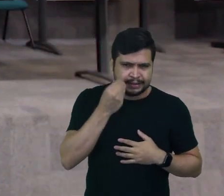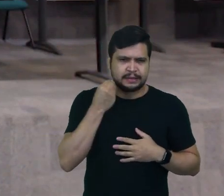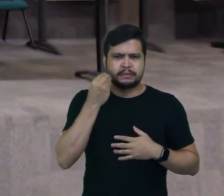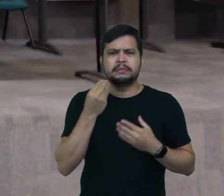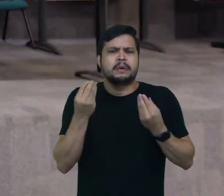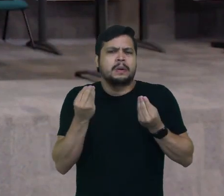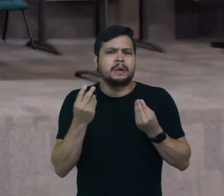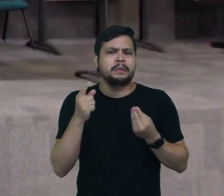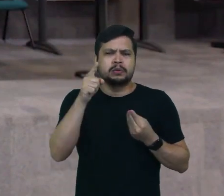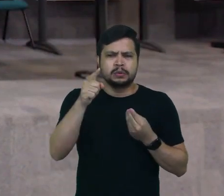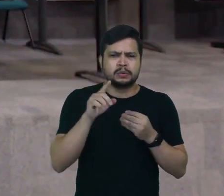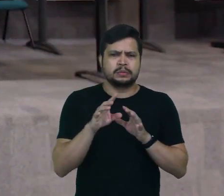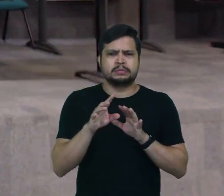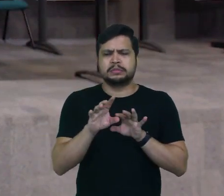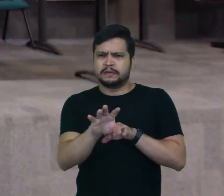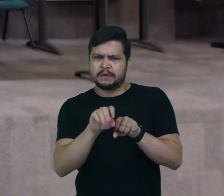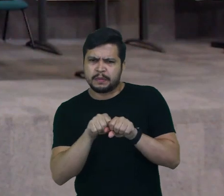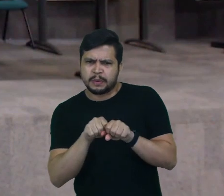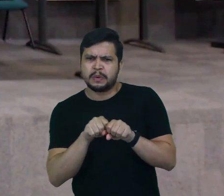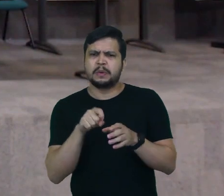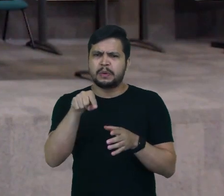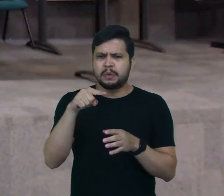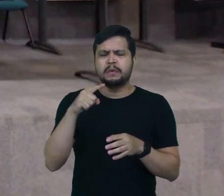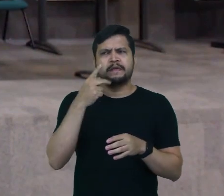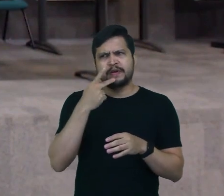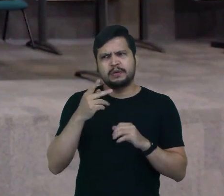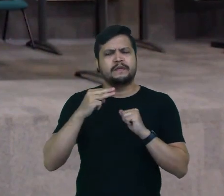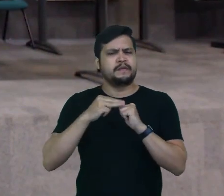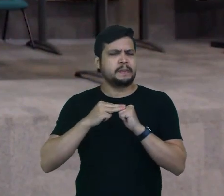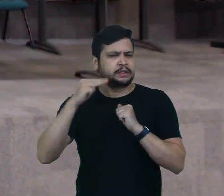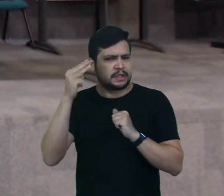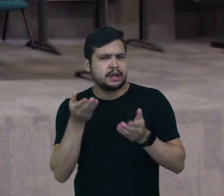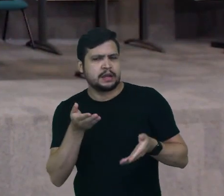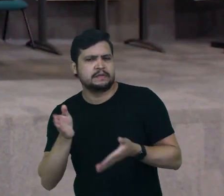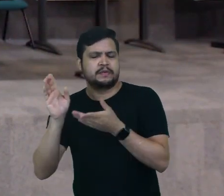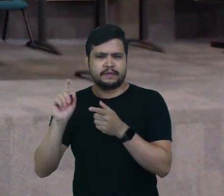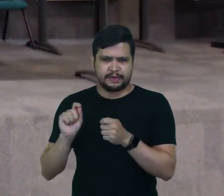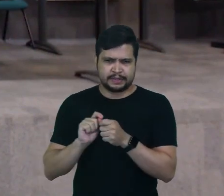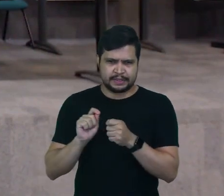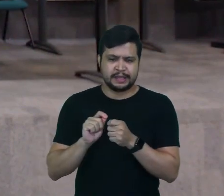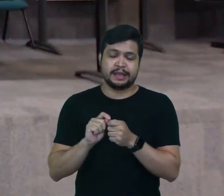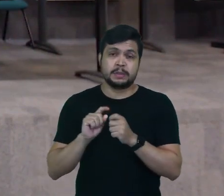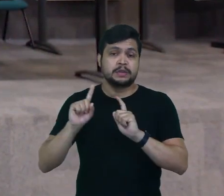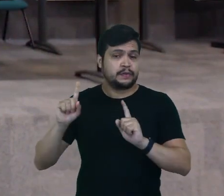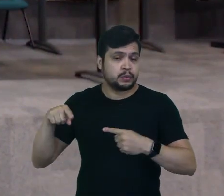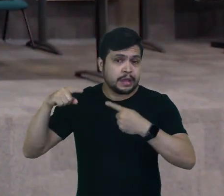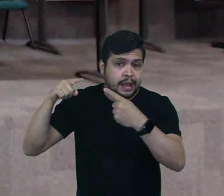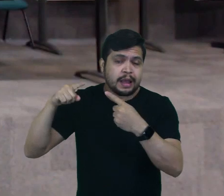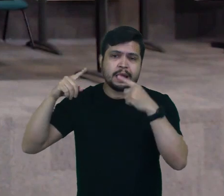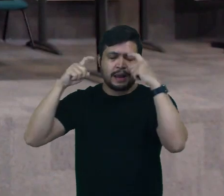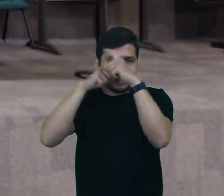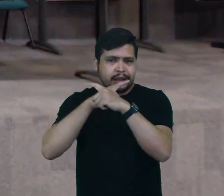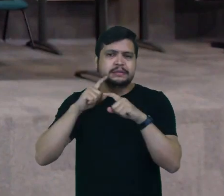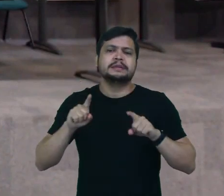experiência de quando você se formou, você foi para Viçosa, né, fazer o seu mestrado, as dificuldades e